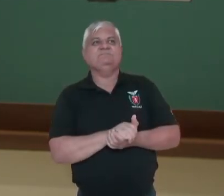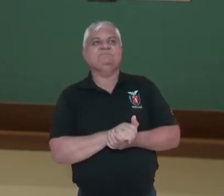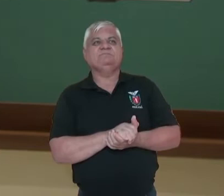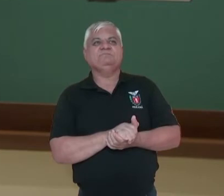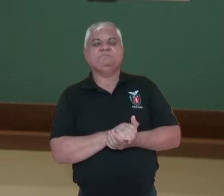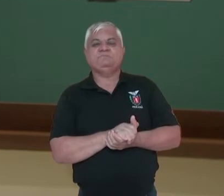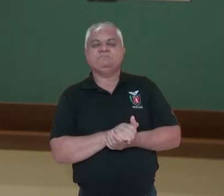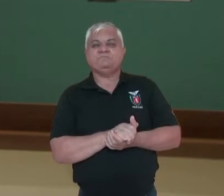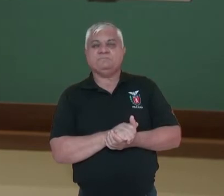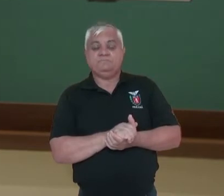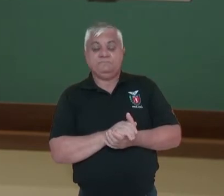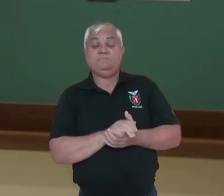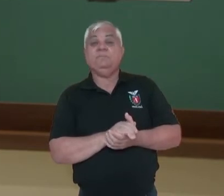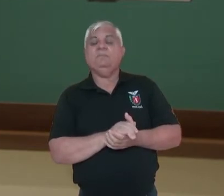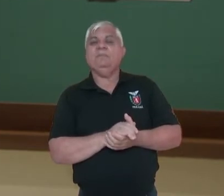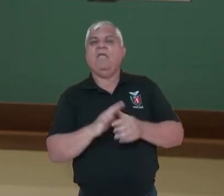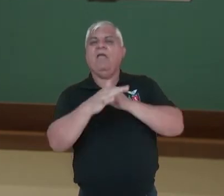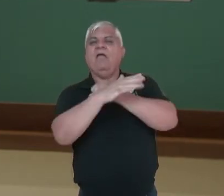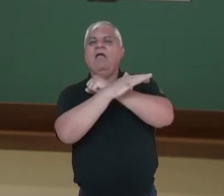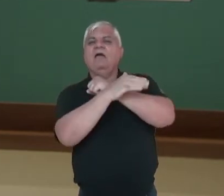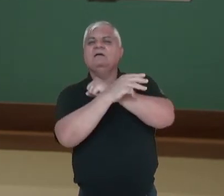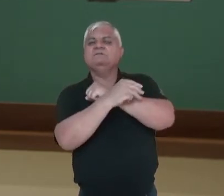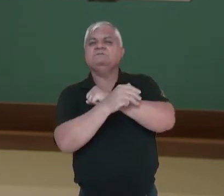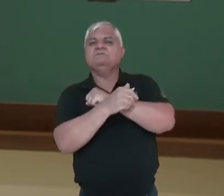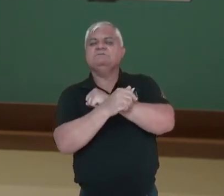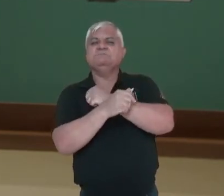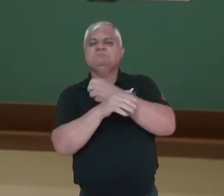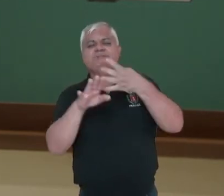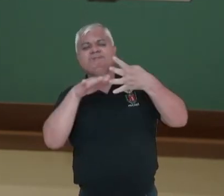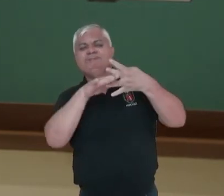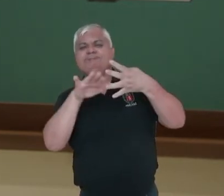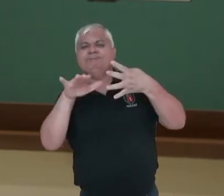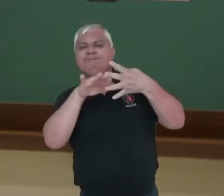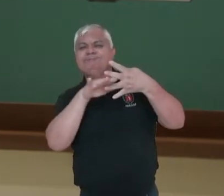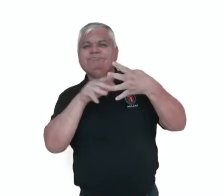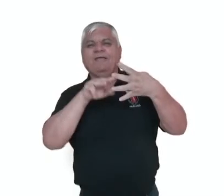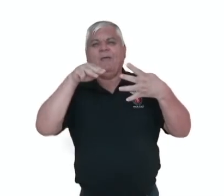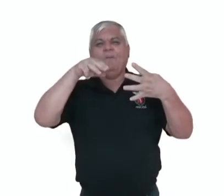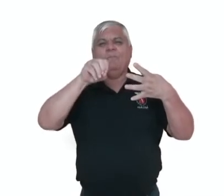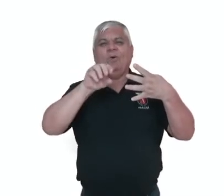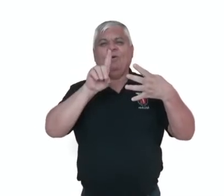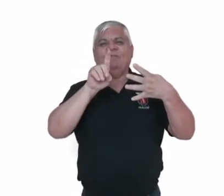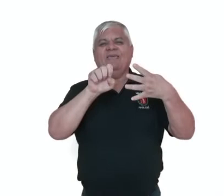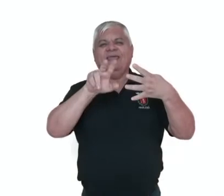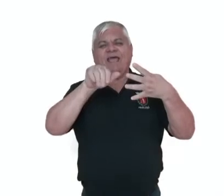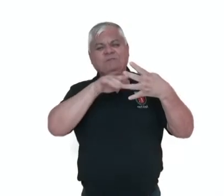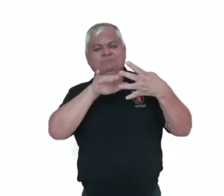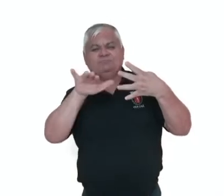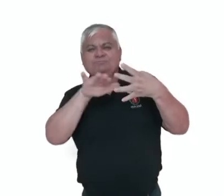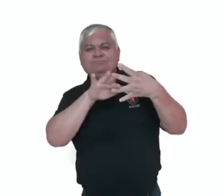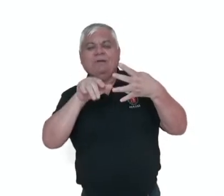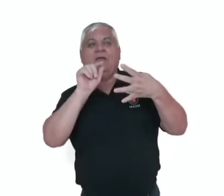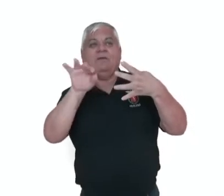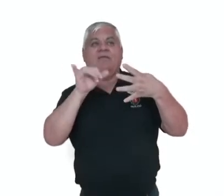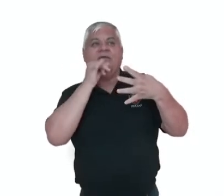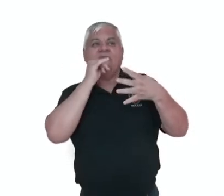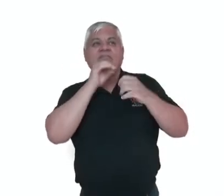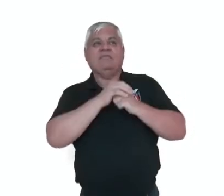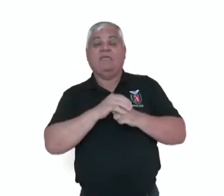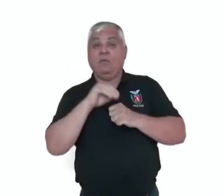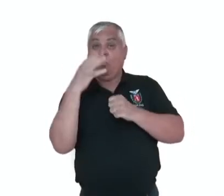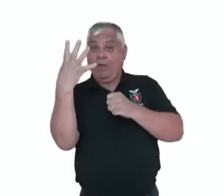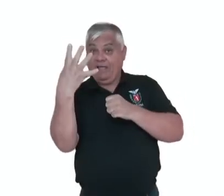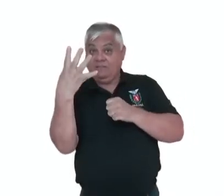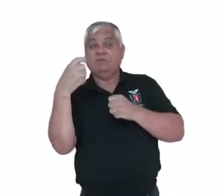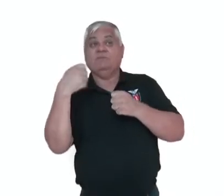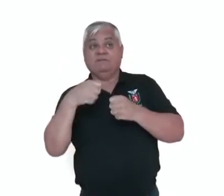E os ácidos moderados é quando o resultado da subtração for igual a 1, como aqui, por exemplo, no H3PO4, né, 4 oxigênios,